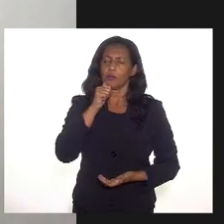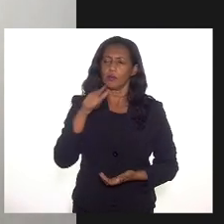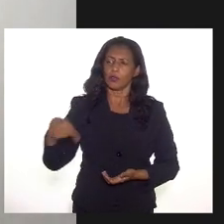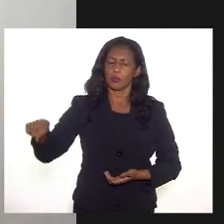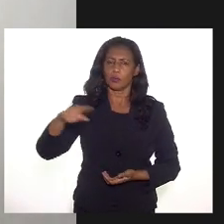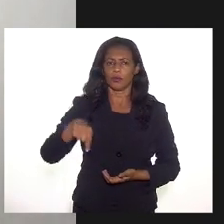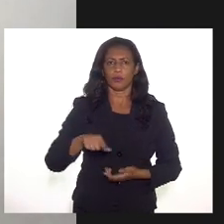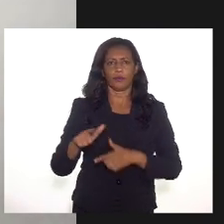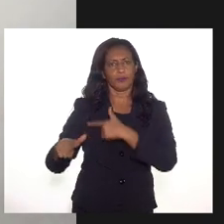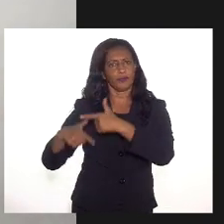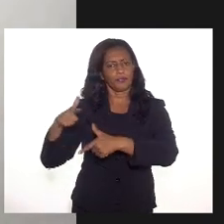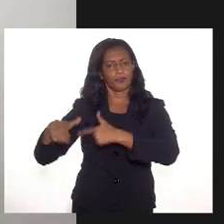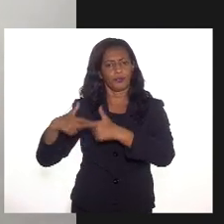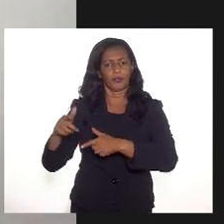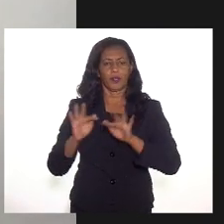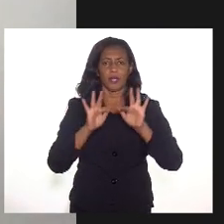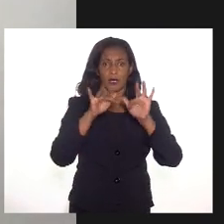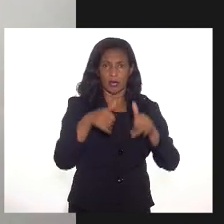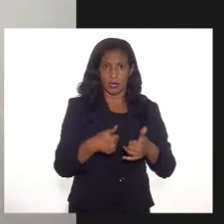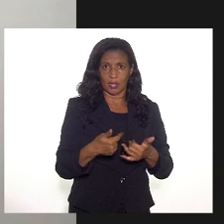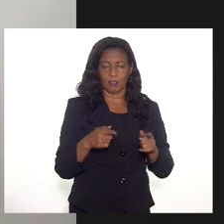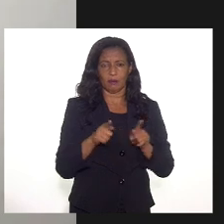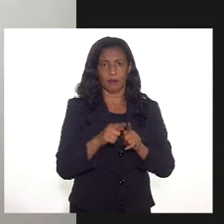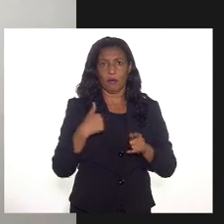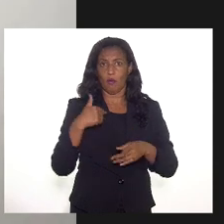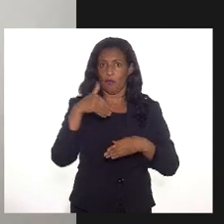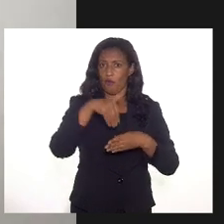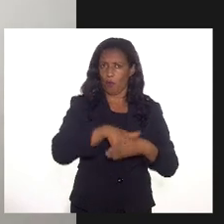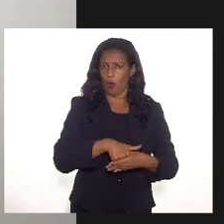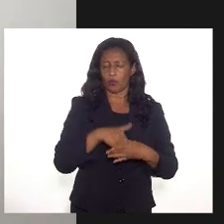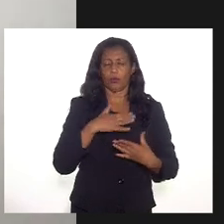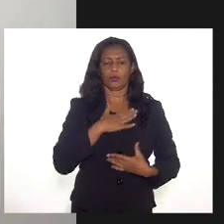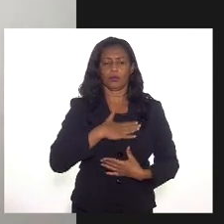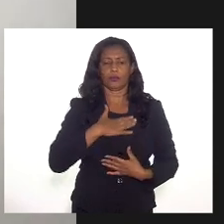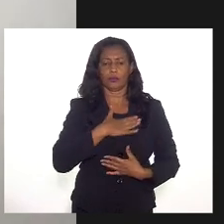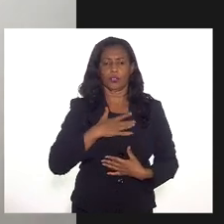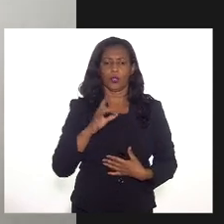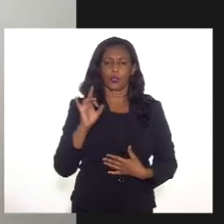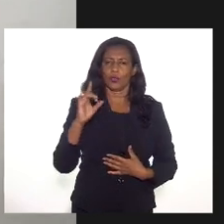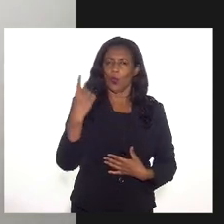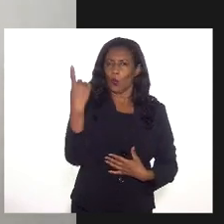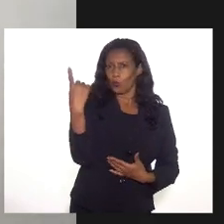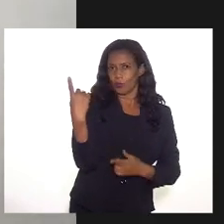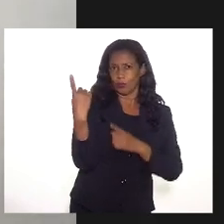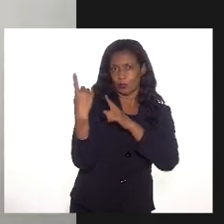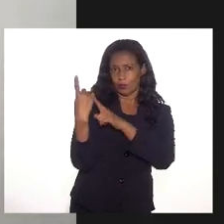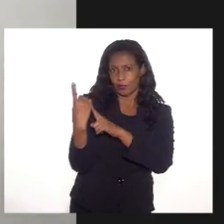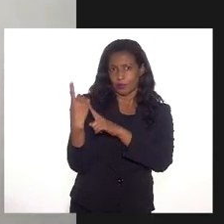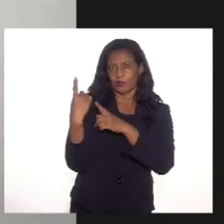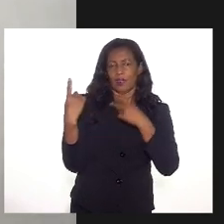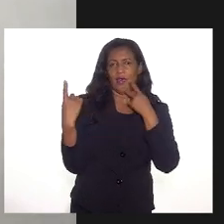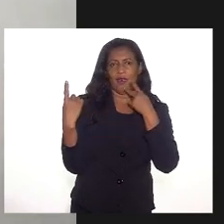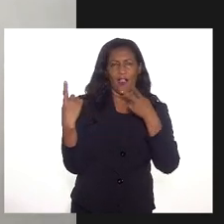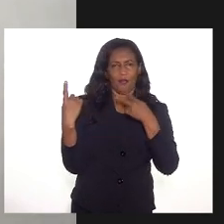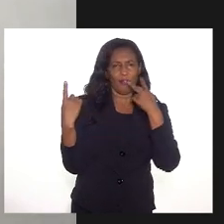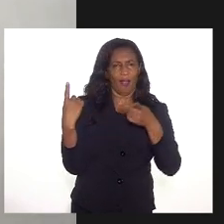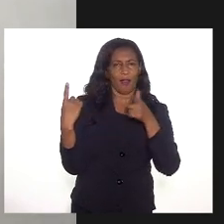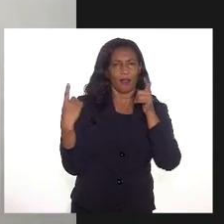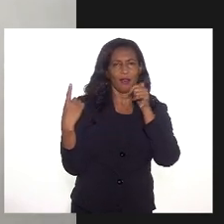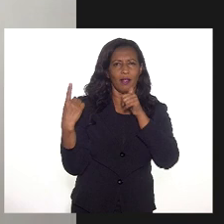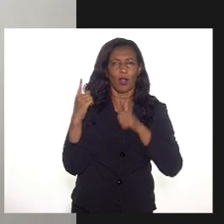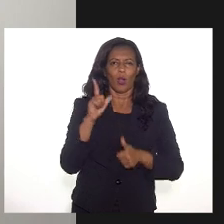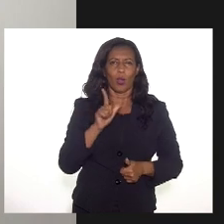empreendedoras. Encerrando aqui a minha declaração de voto, gostaria de fazer só um comentário com relação à fala da deputada Lucinha.